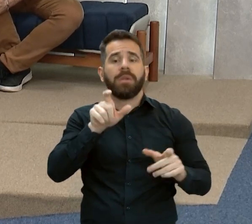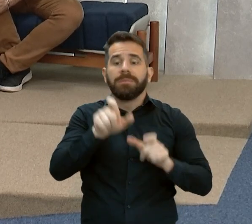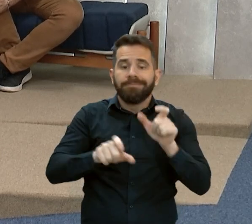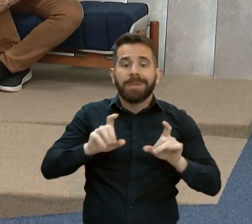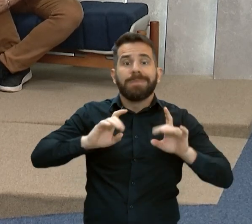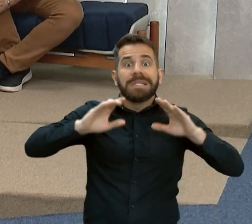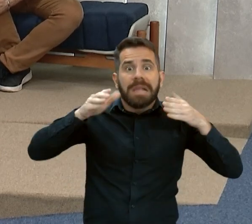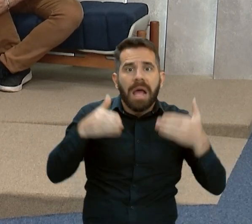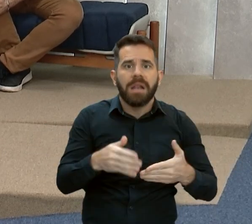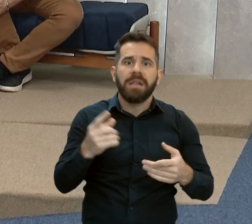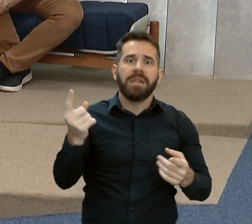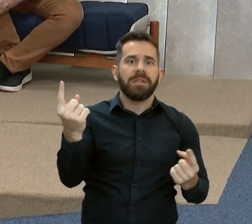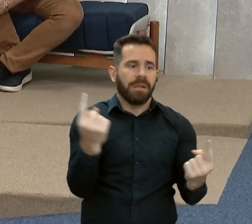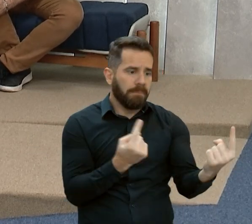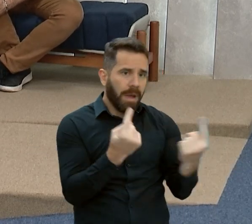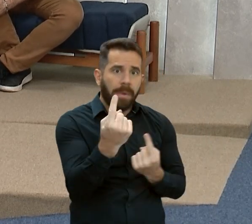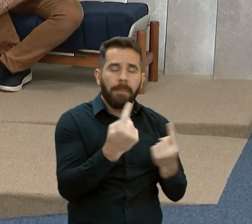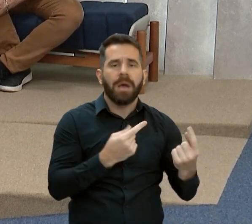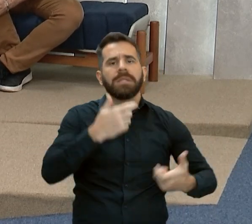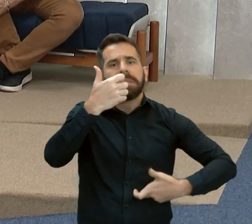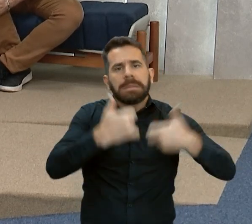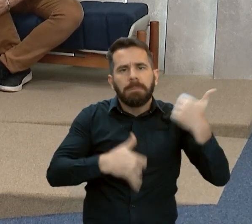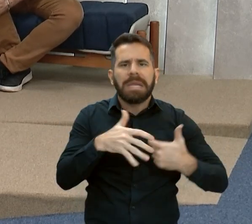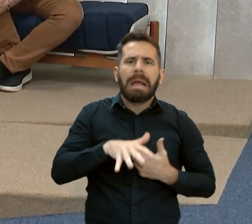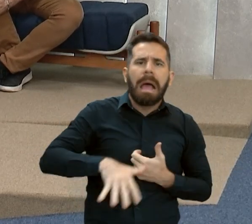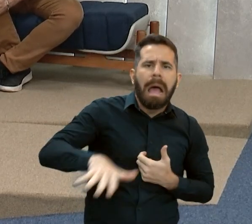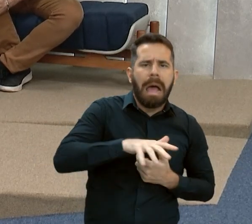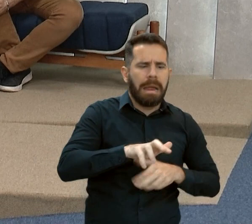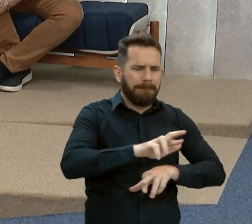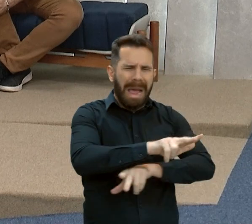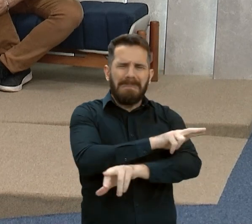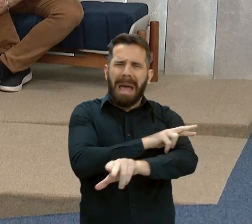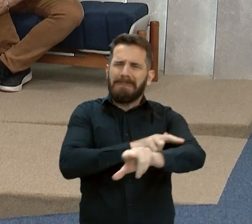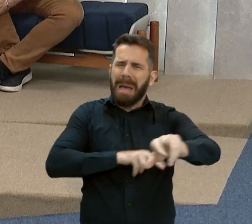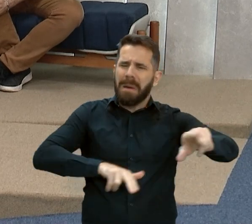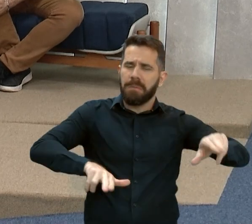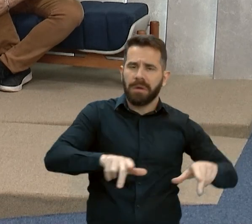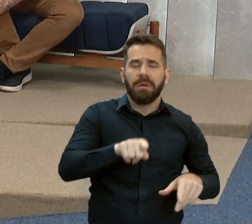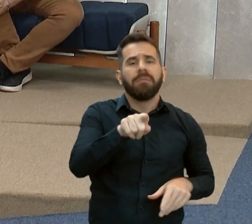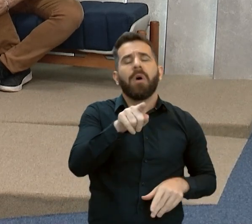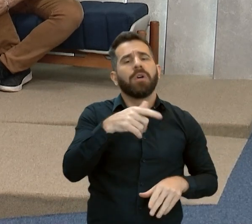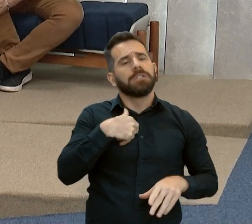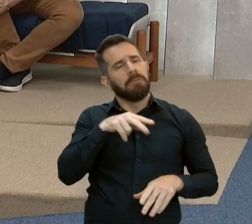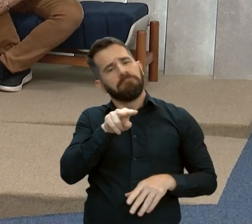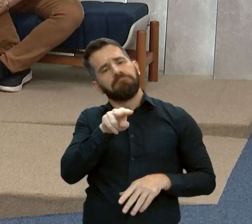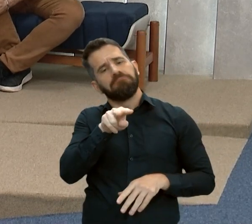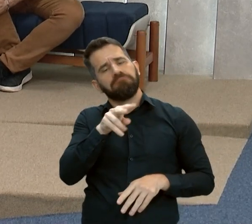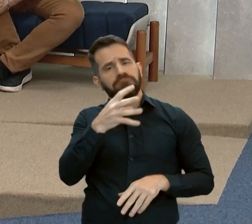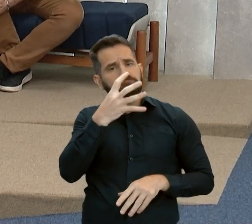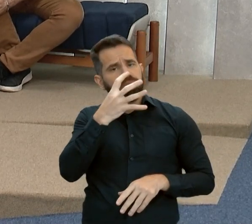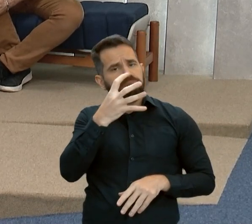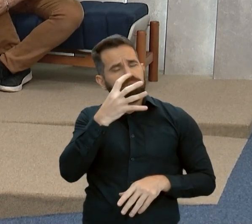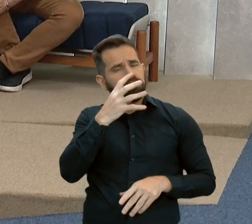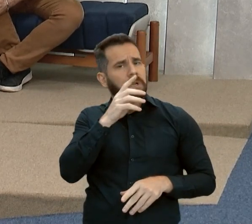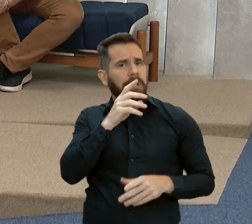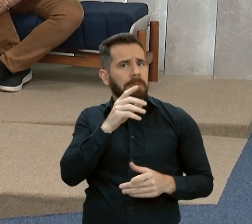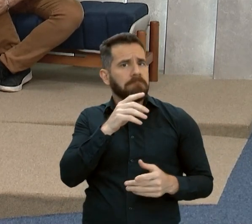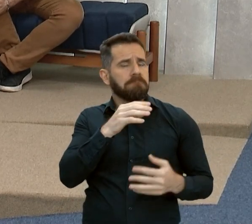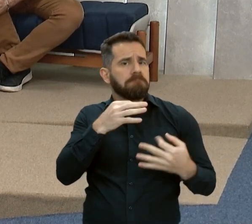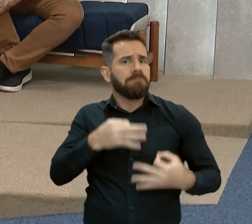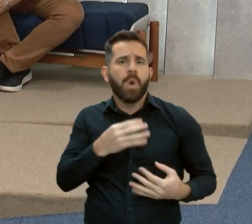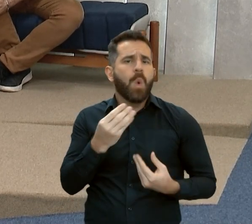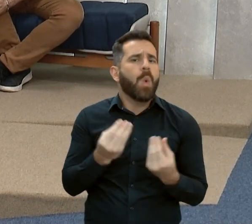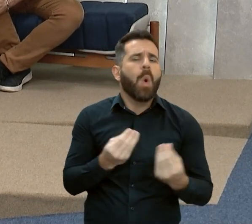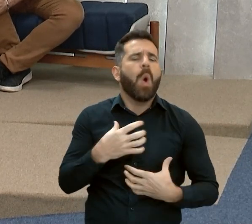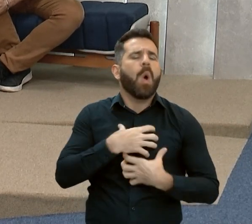hoje, então, como vendo da maneira que está, essa importância como uma TV educativa? Então,